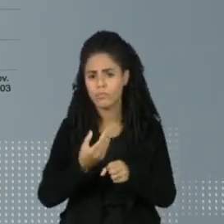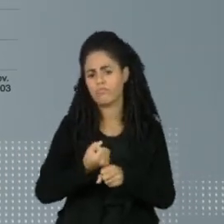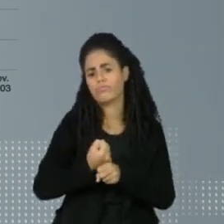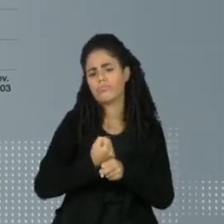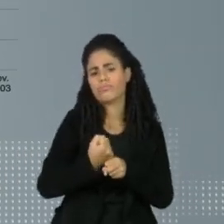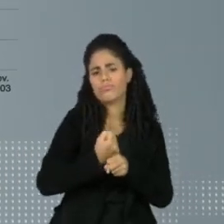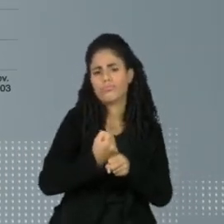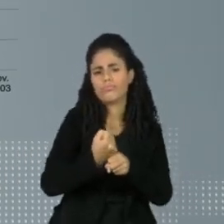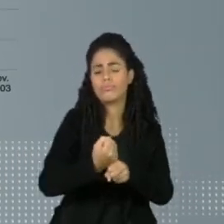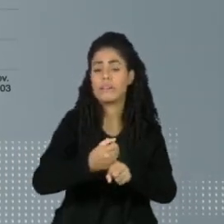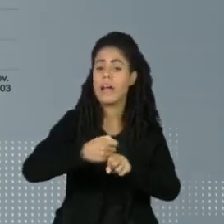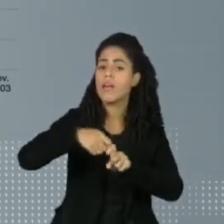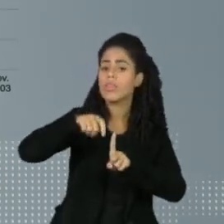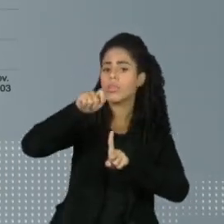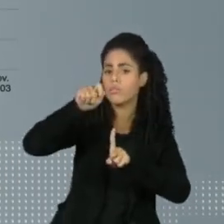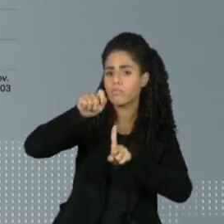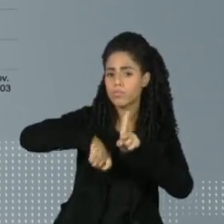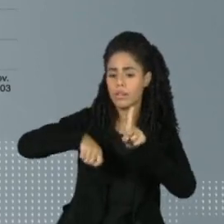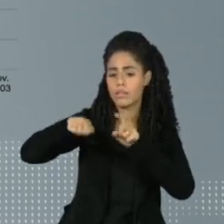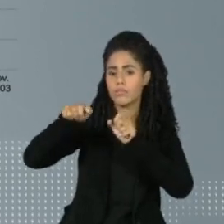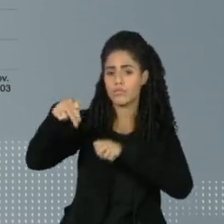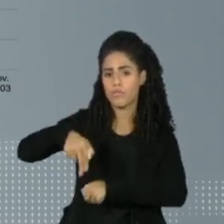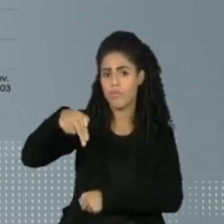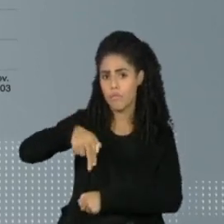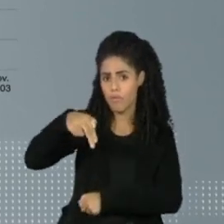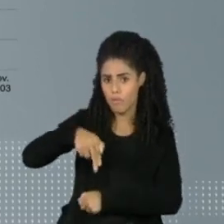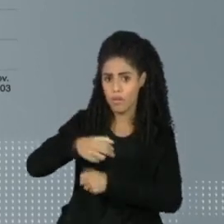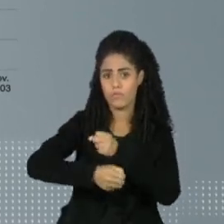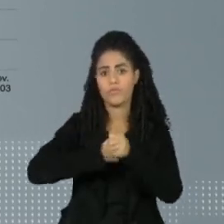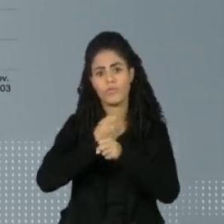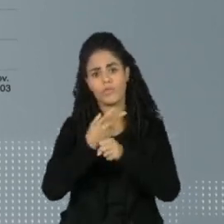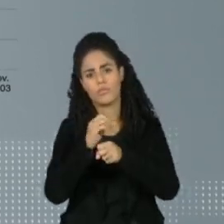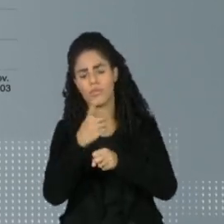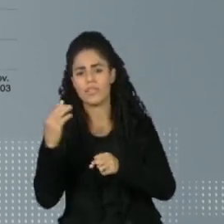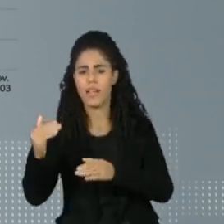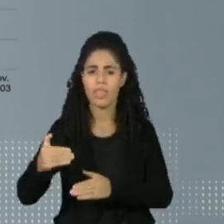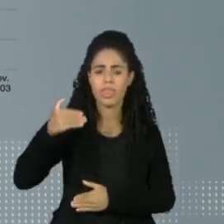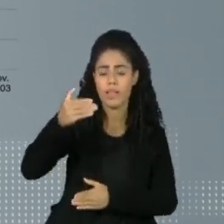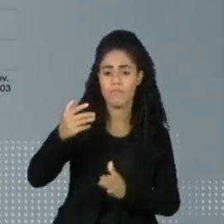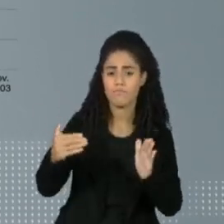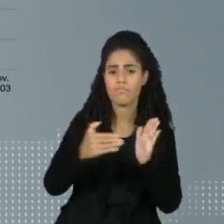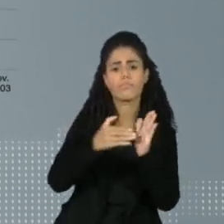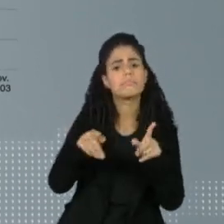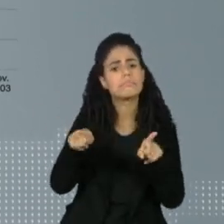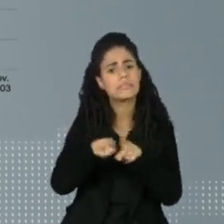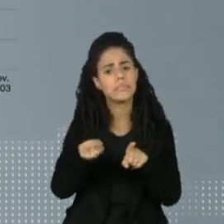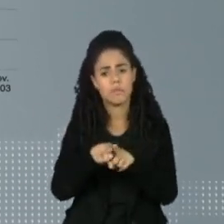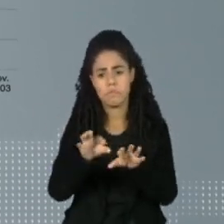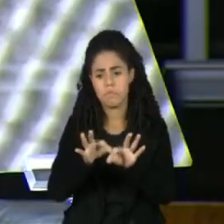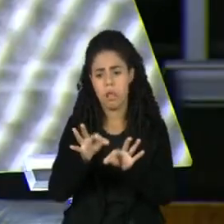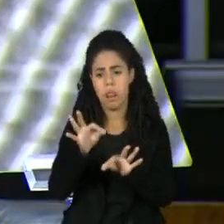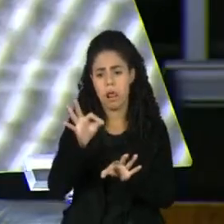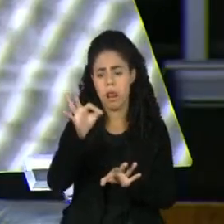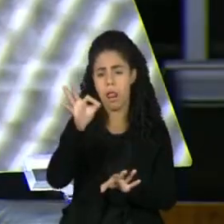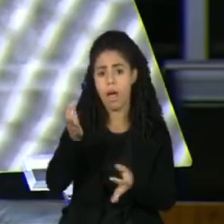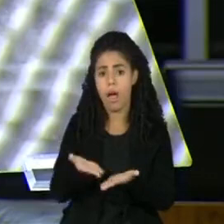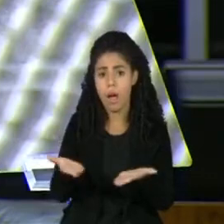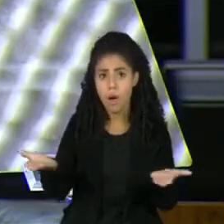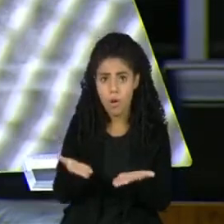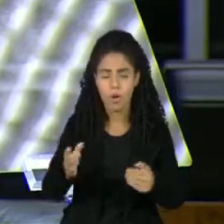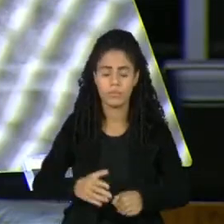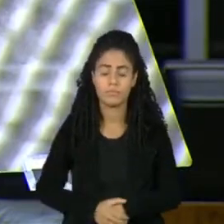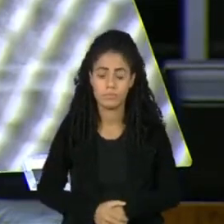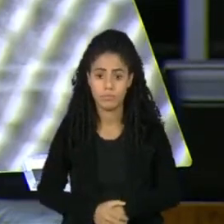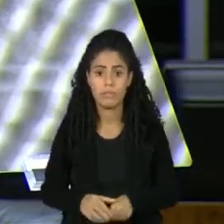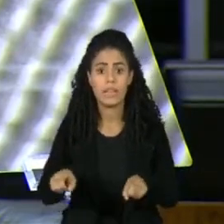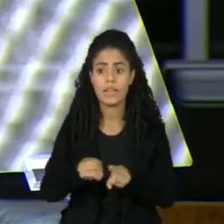de novembro de 2002 a novembro do ano seguinte, o período mais longo até agora. No segundo mandato